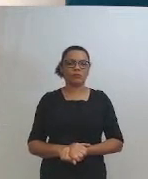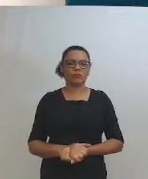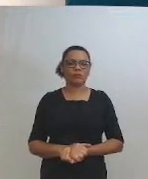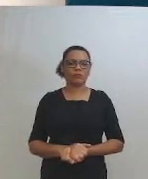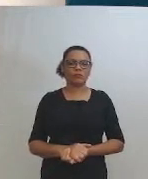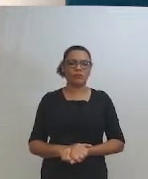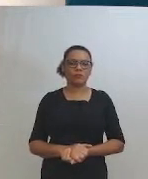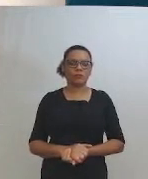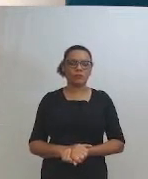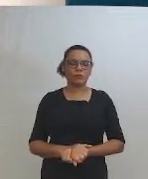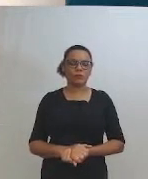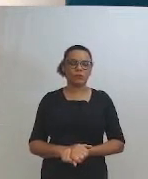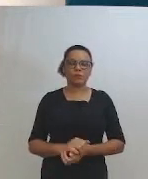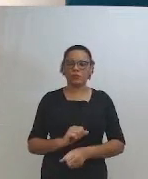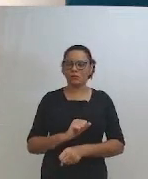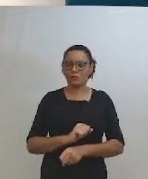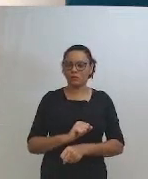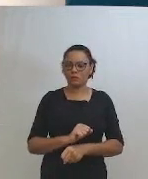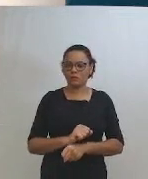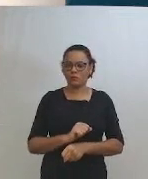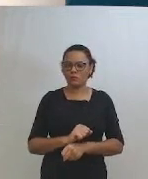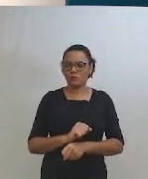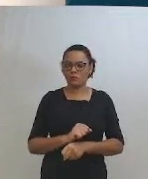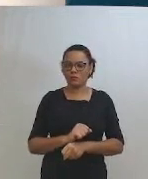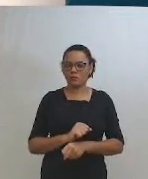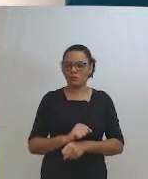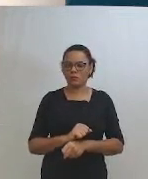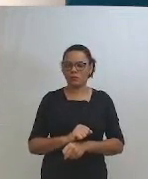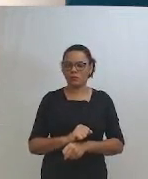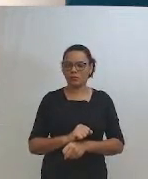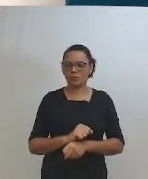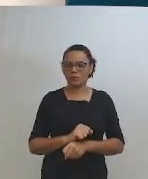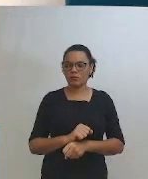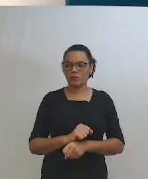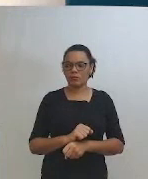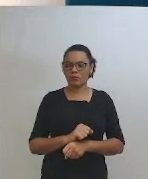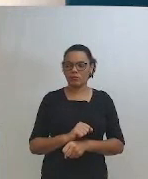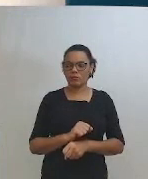Já que não podemos sequer prosseguir no julgamento, porque estamos só com 3